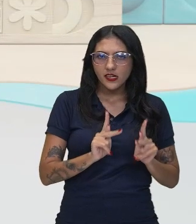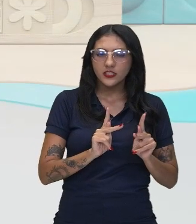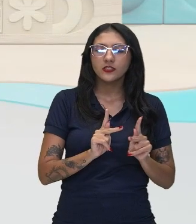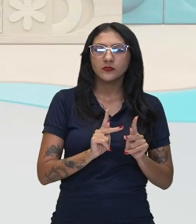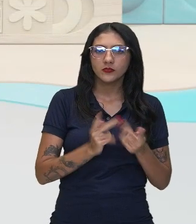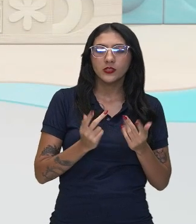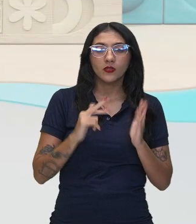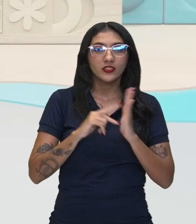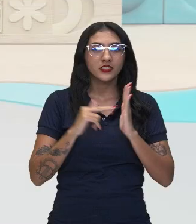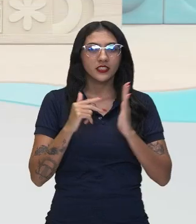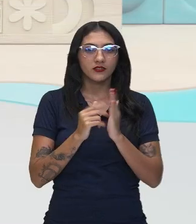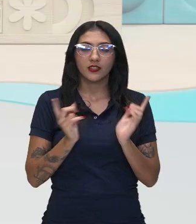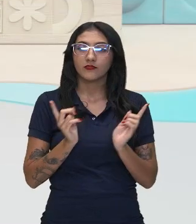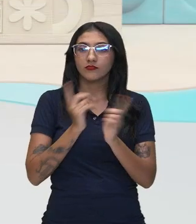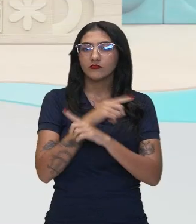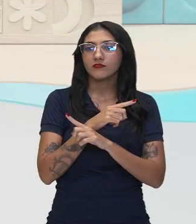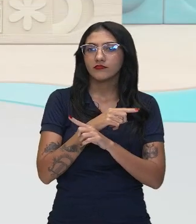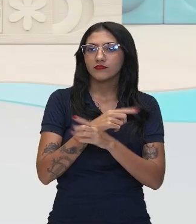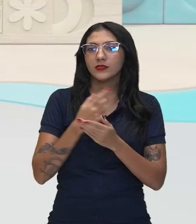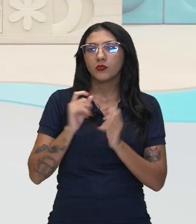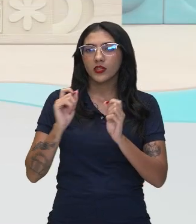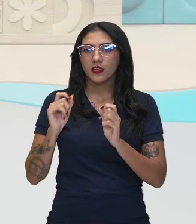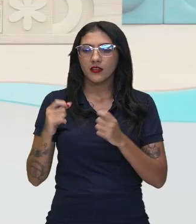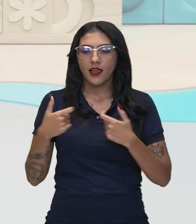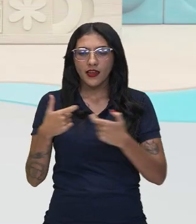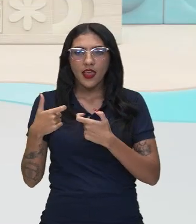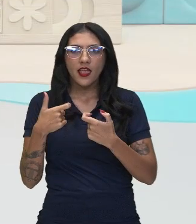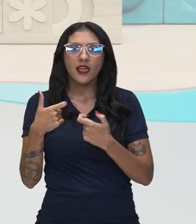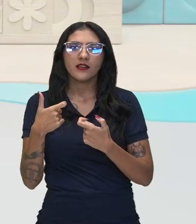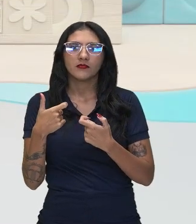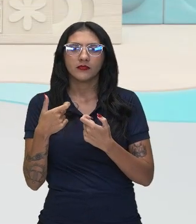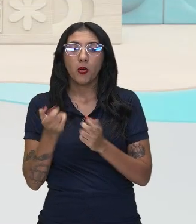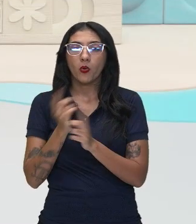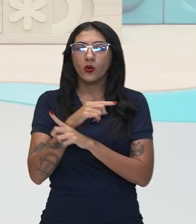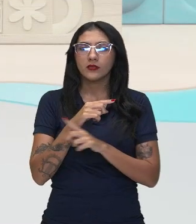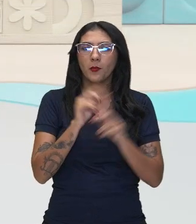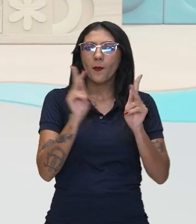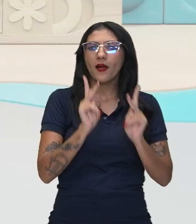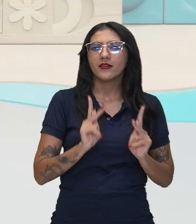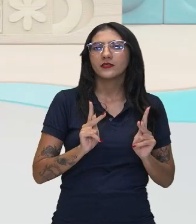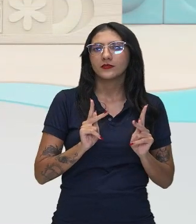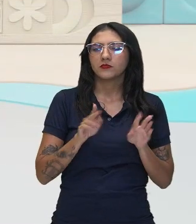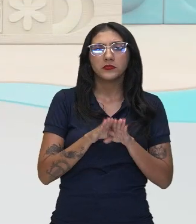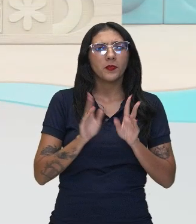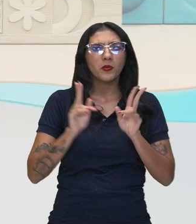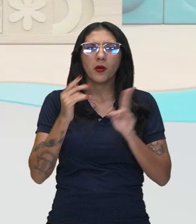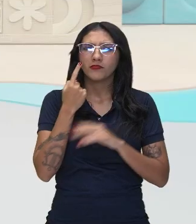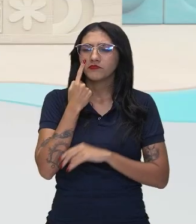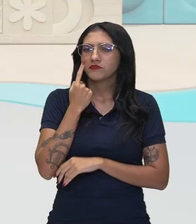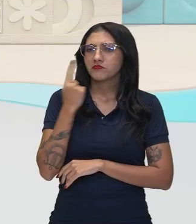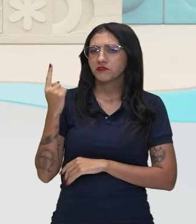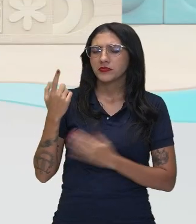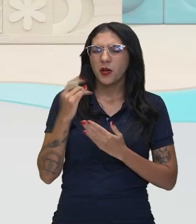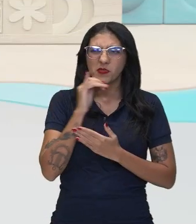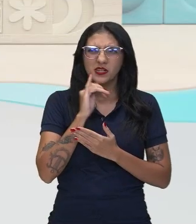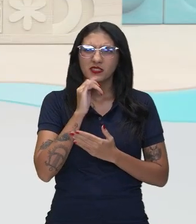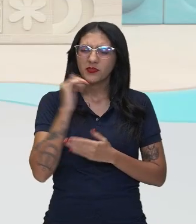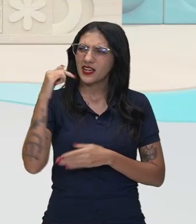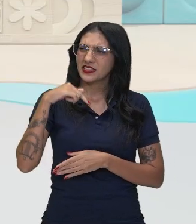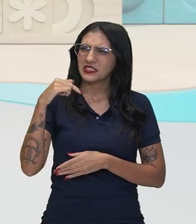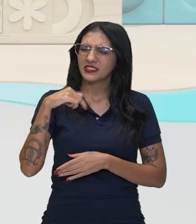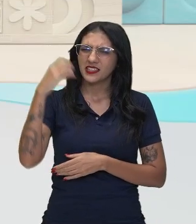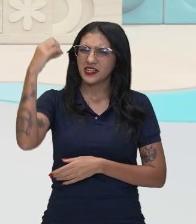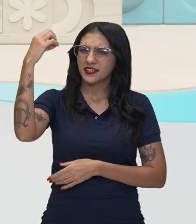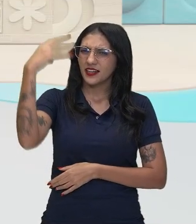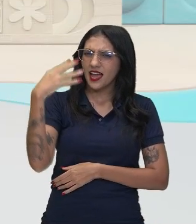significado oposto à guerra é paz. A mesma coisa, claro e escuro. Quando eu falo está claro, está